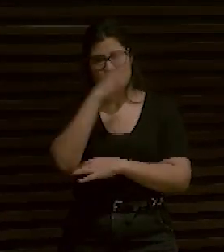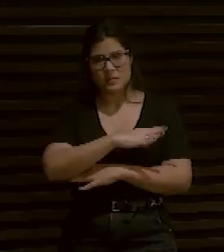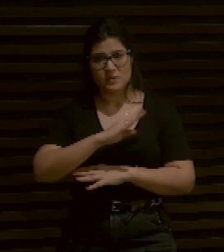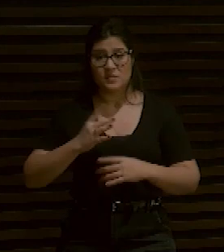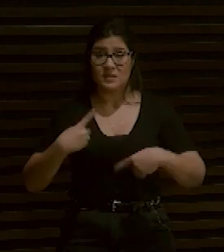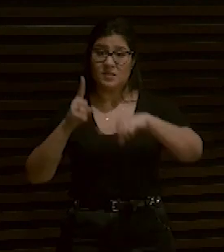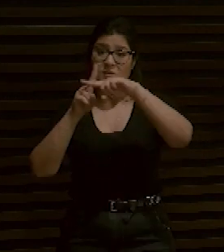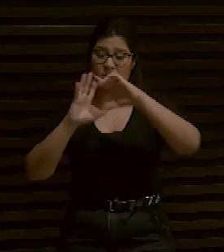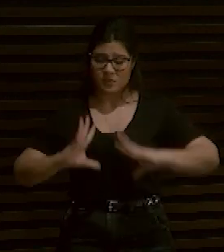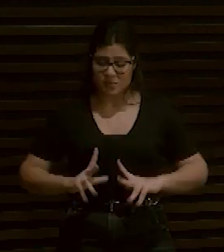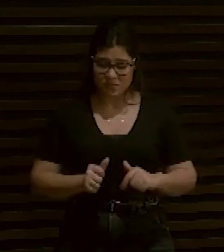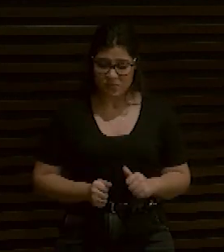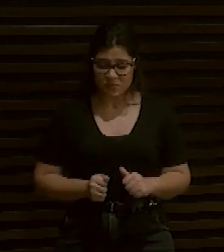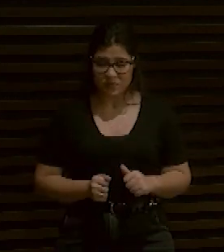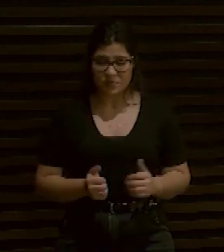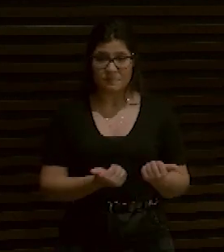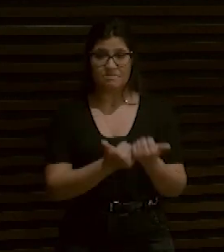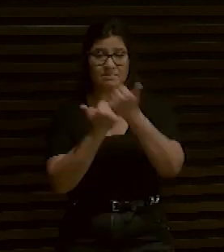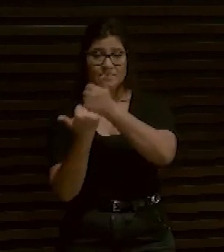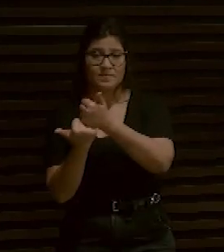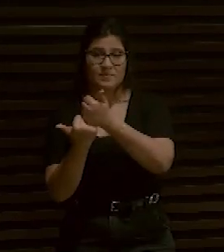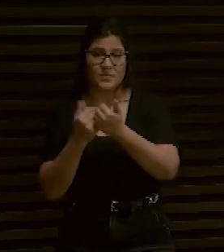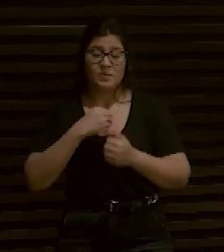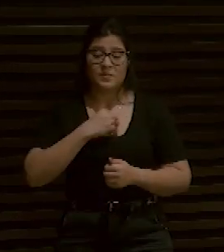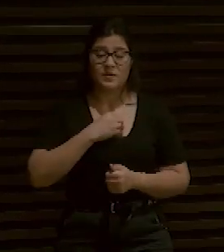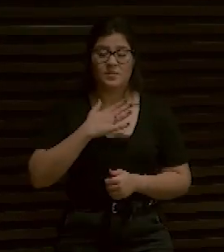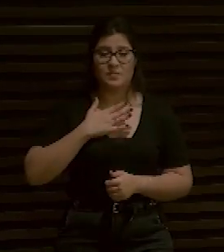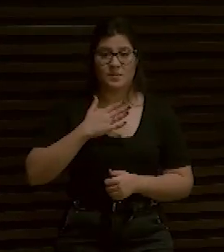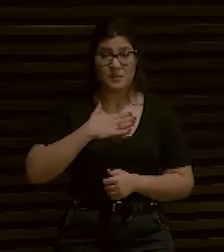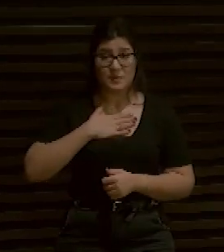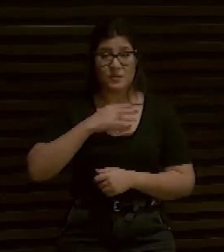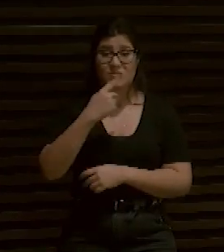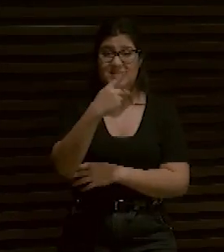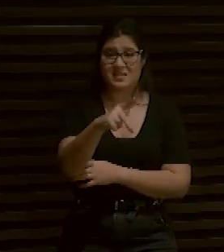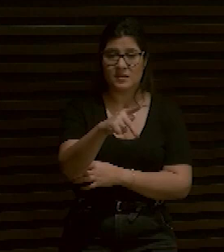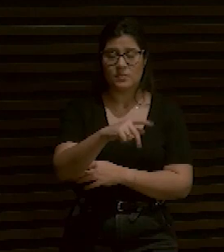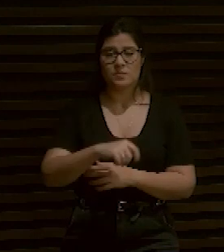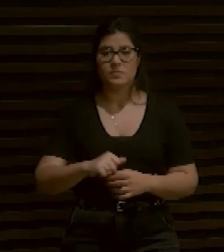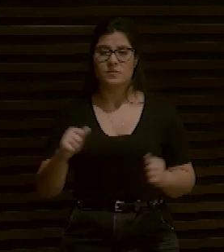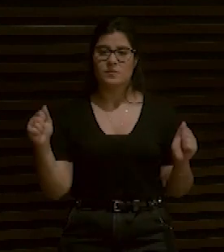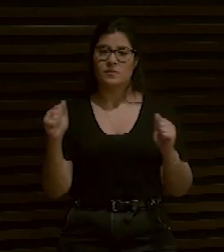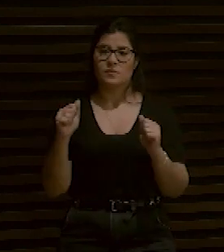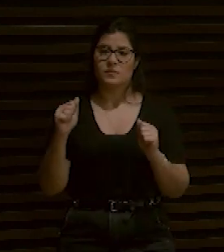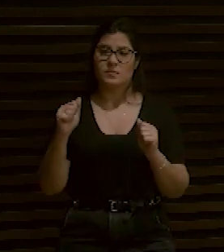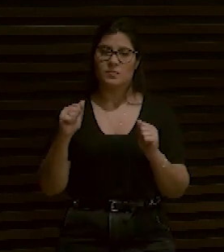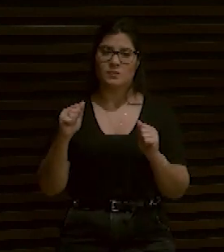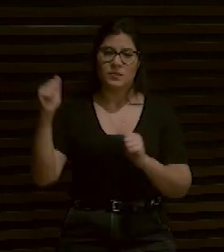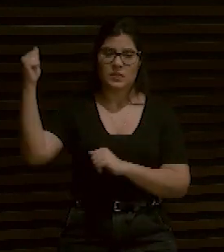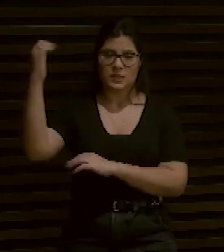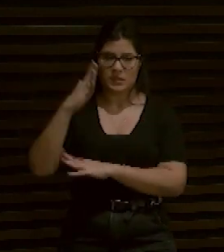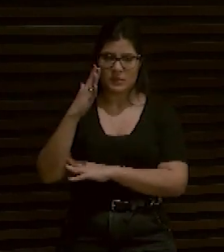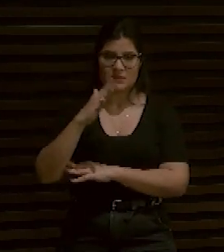culpa pelo pecado que era meu, pelo pecado que era seu. Graça, misericórdia e